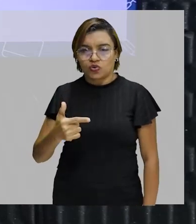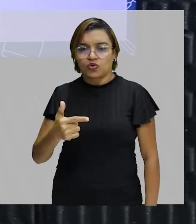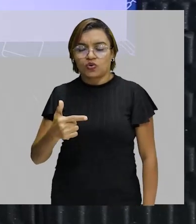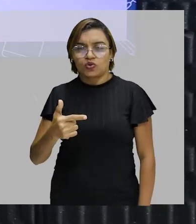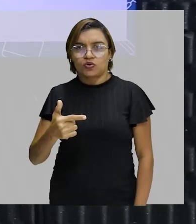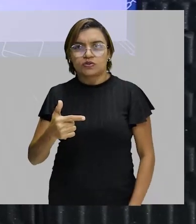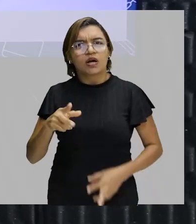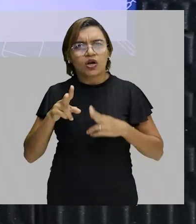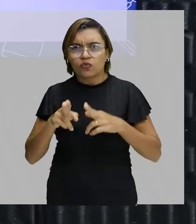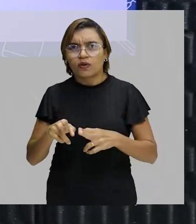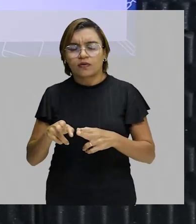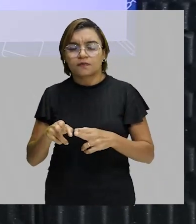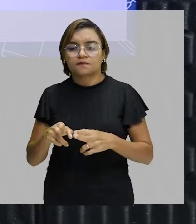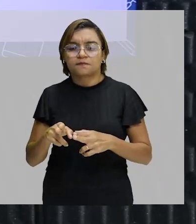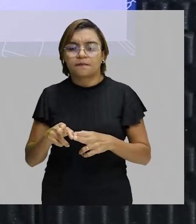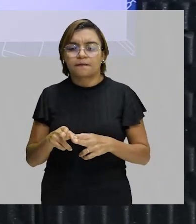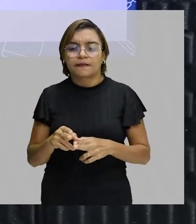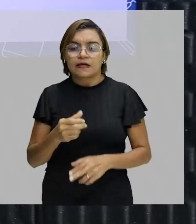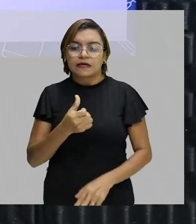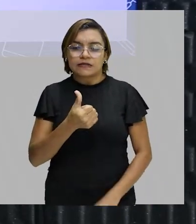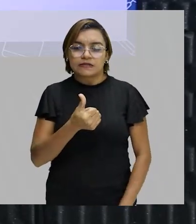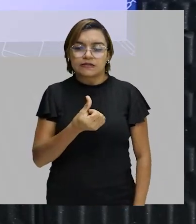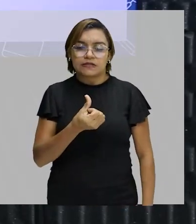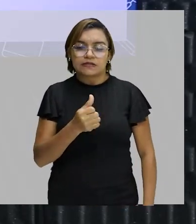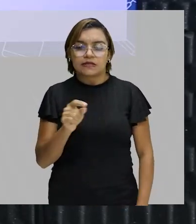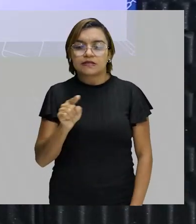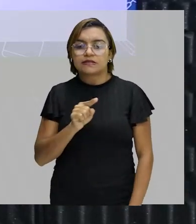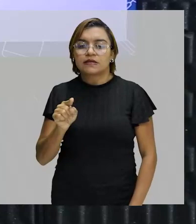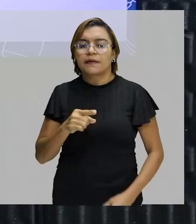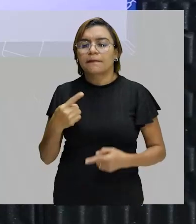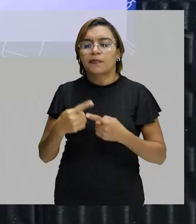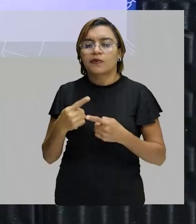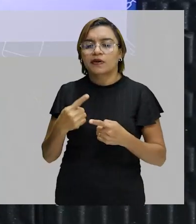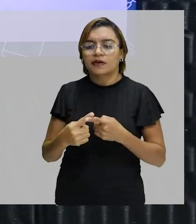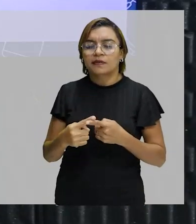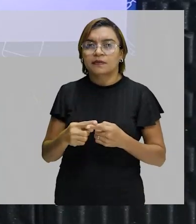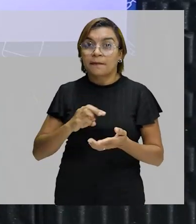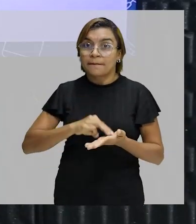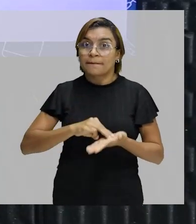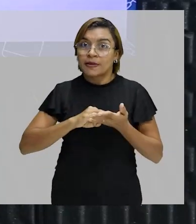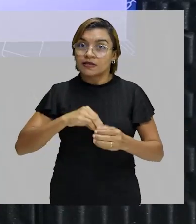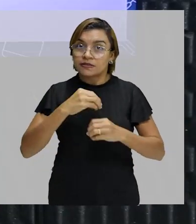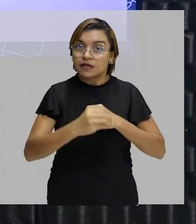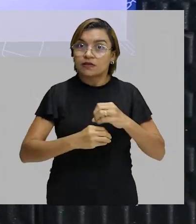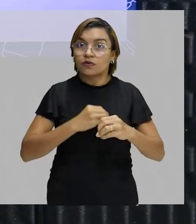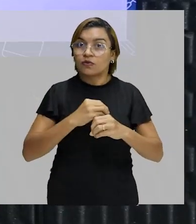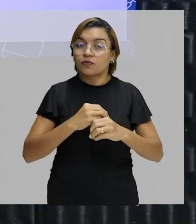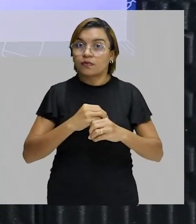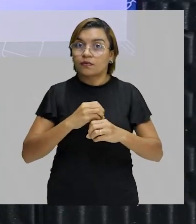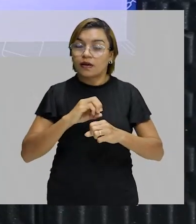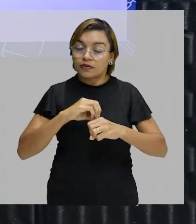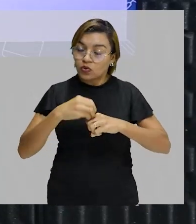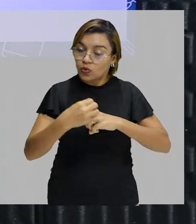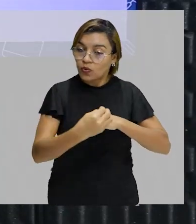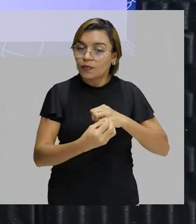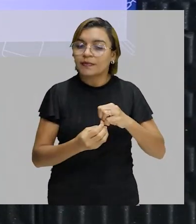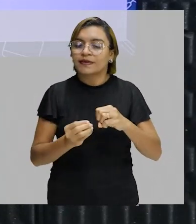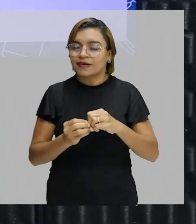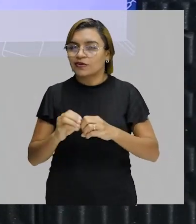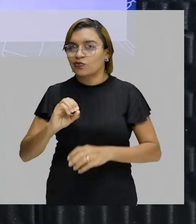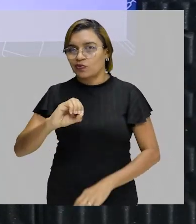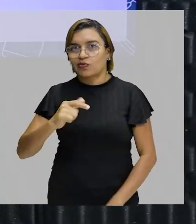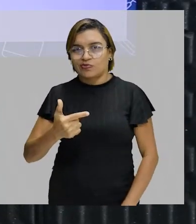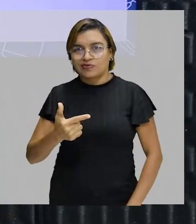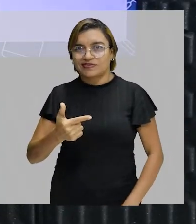mesma forma, certo? Vai ficar 16Z, por que 16? É a massa atômica do oxigênio.